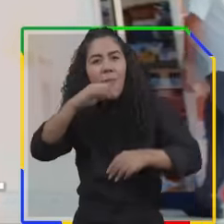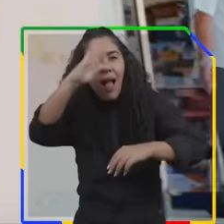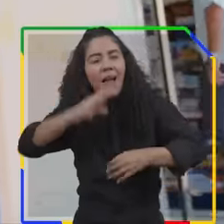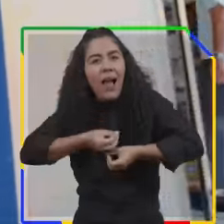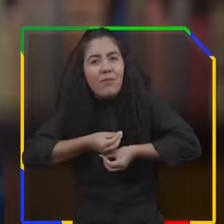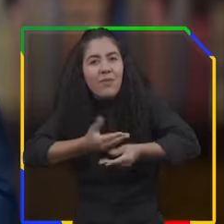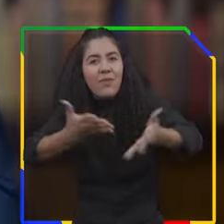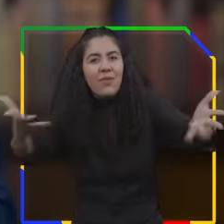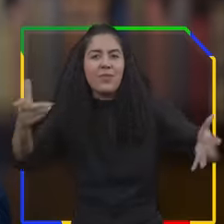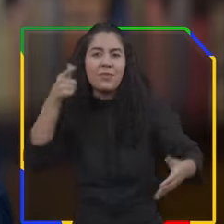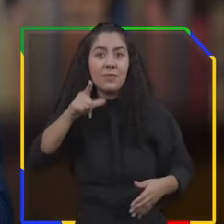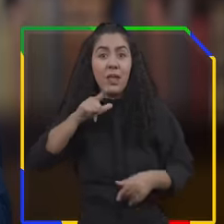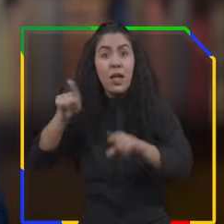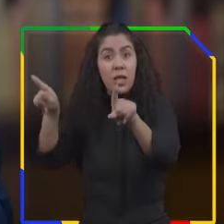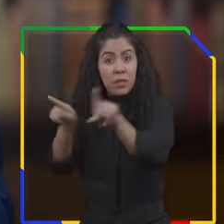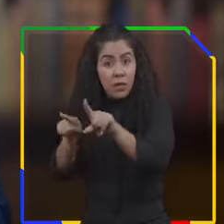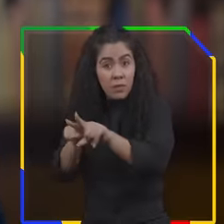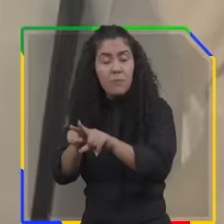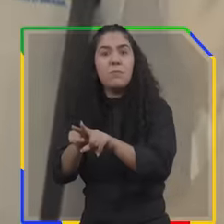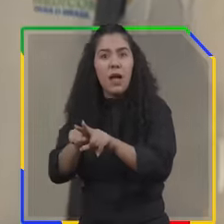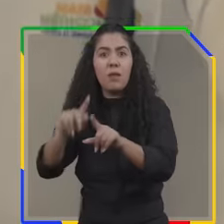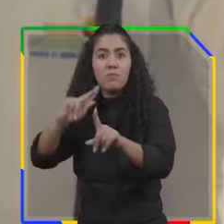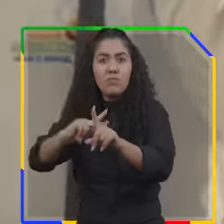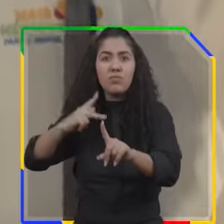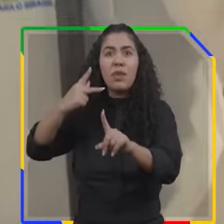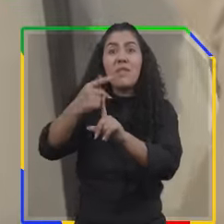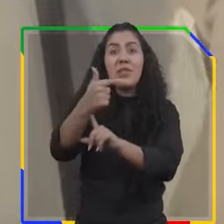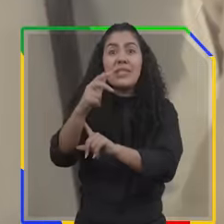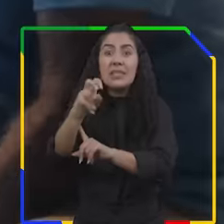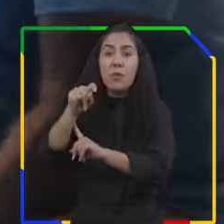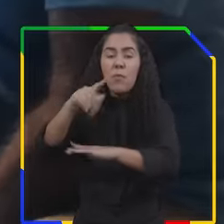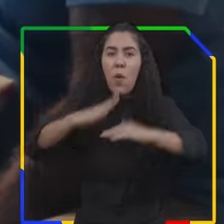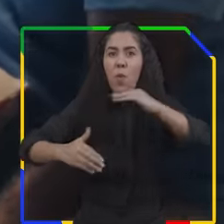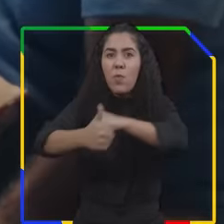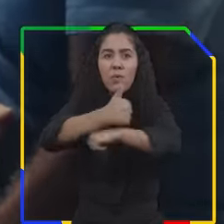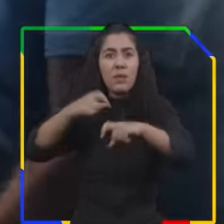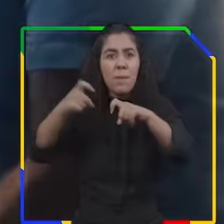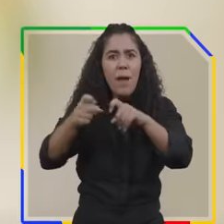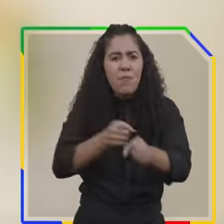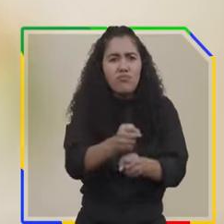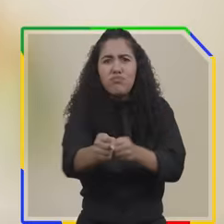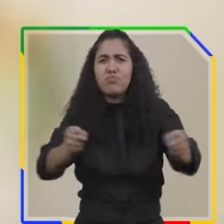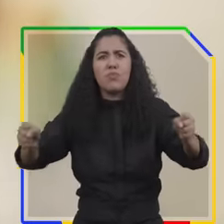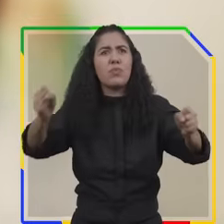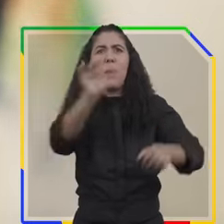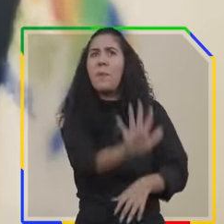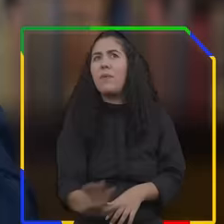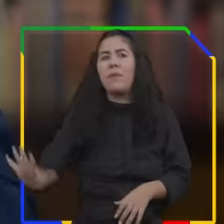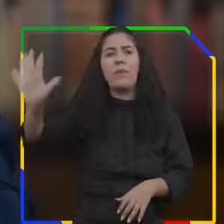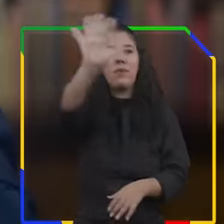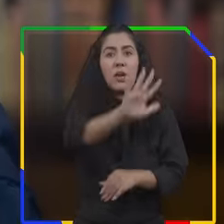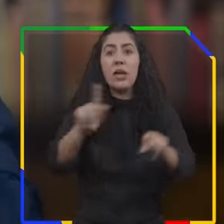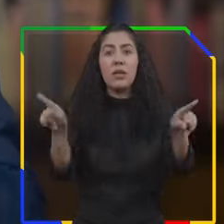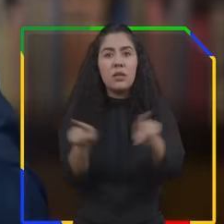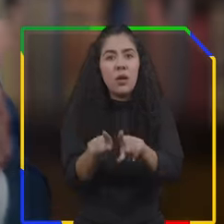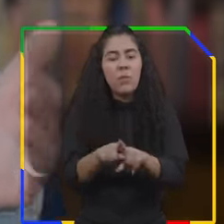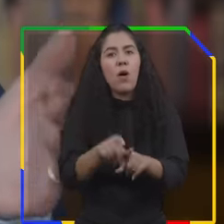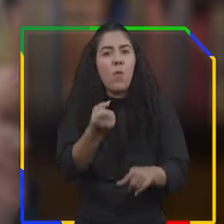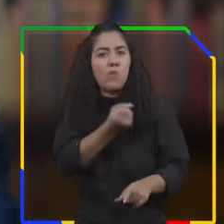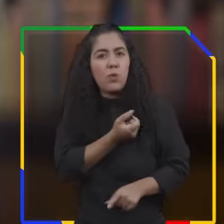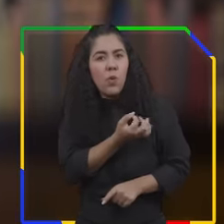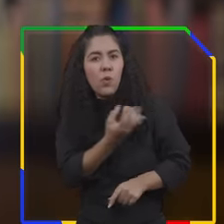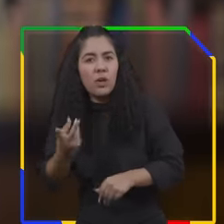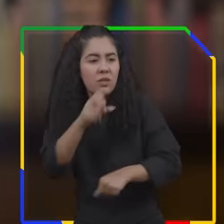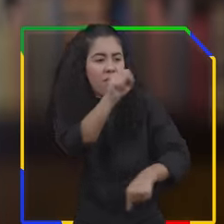de graça. O Mais Médico praticamente dobrou, com 25 mil médicos atendendo em todo o país. Aumentamos o número